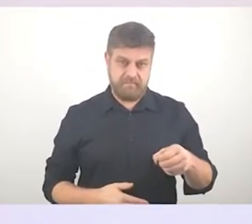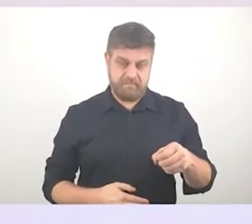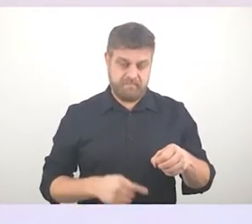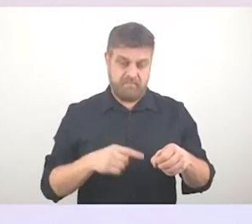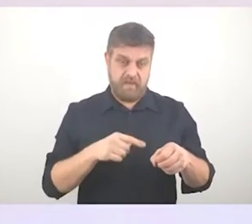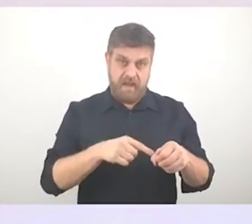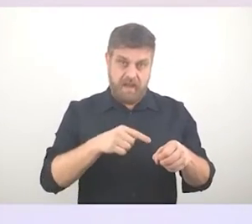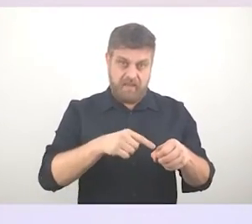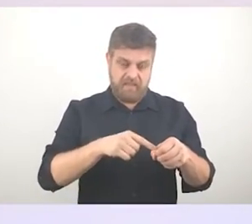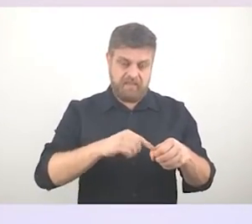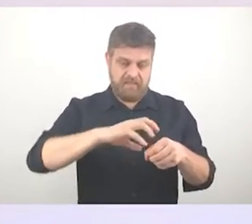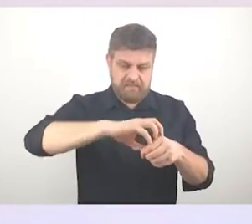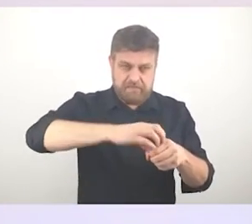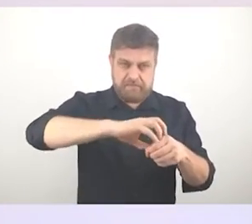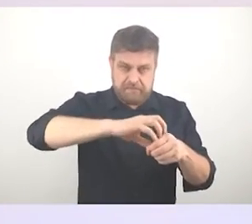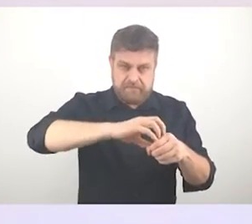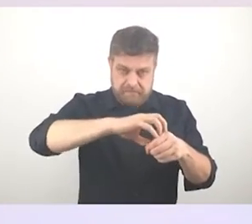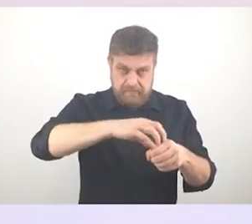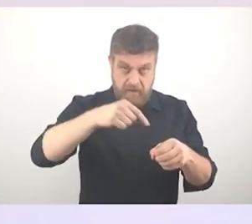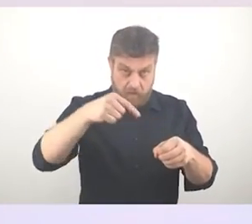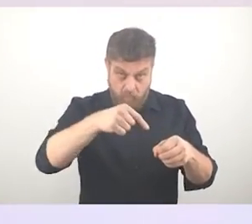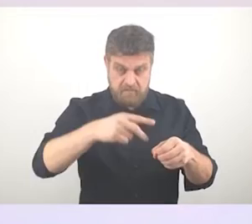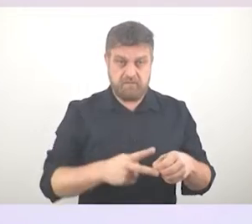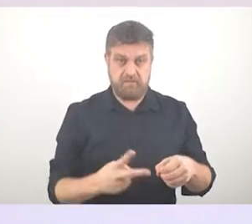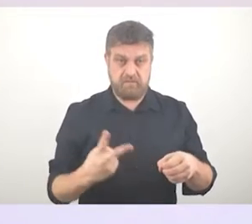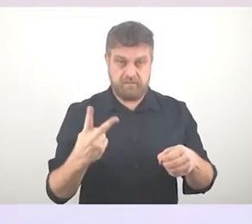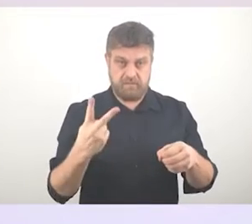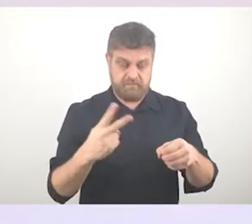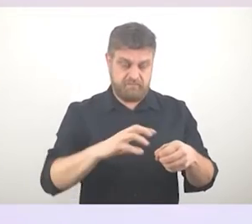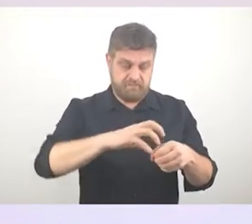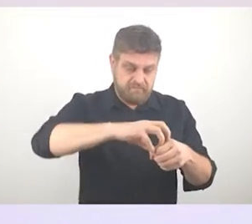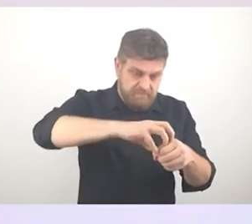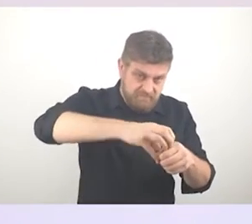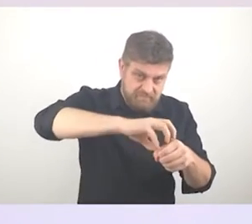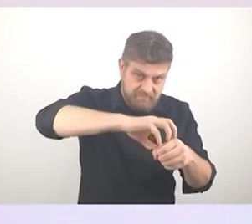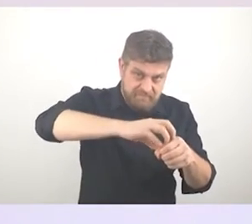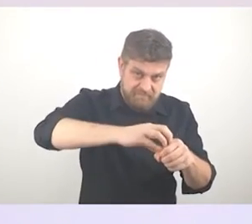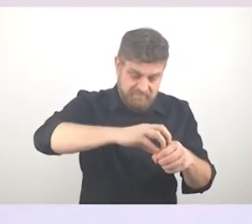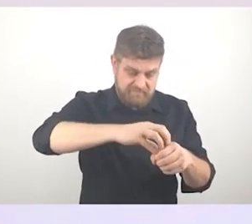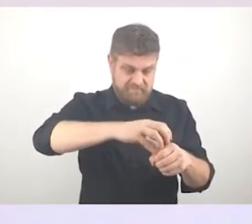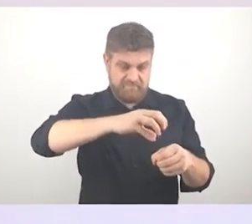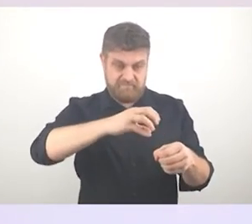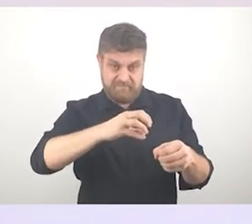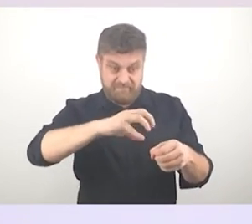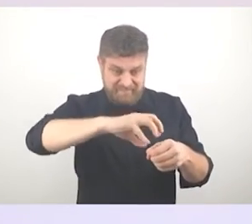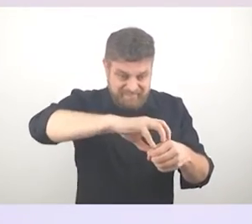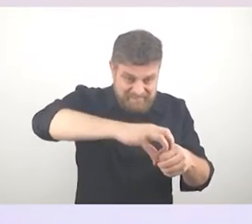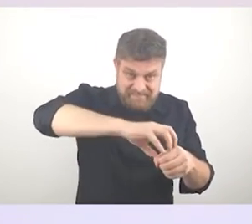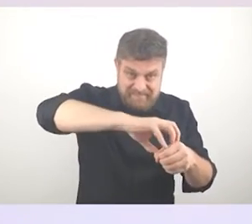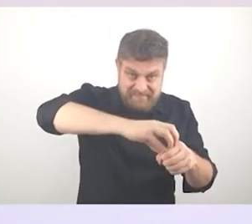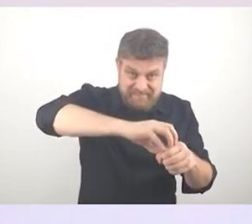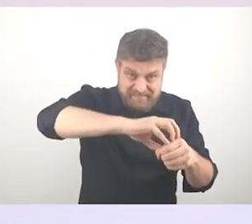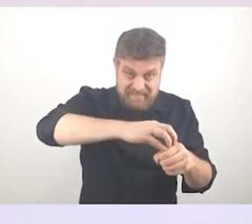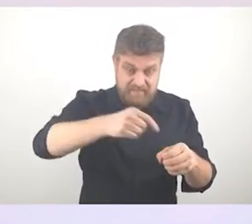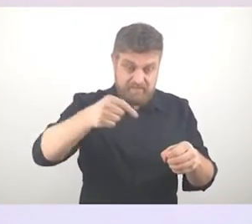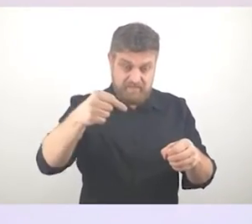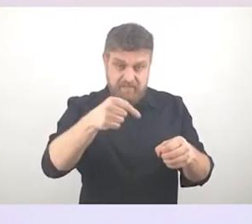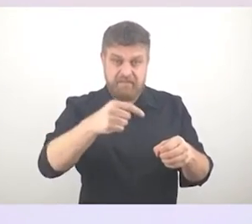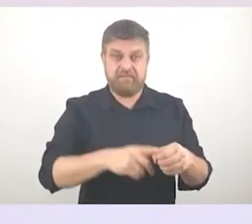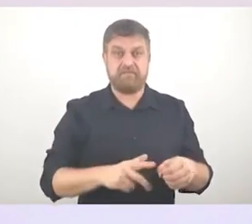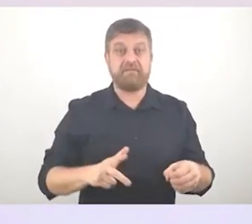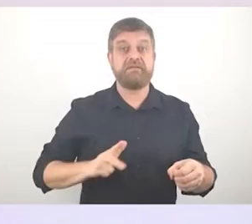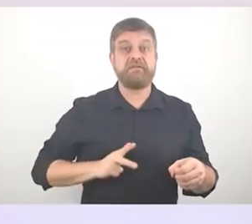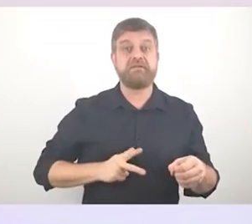e desse lado aqui, aonde tá a rosca, ó, tá a rosca aqui, né? Desse lado que tá a